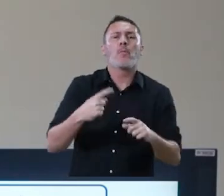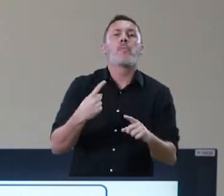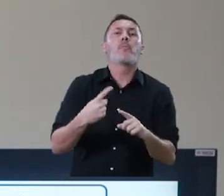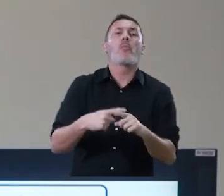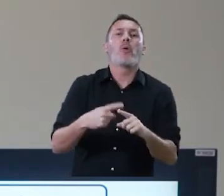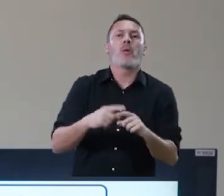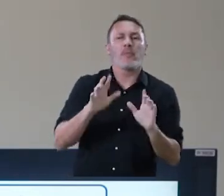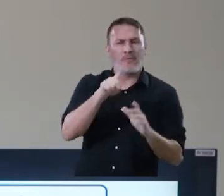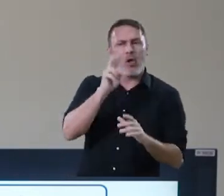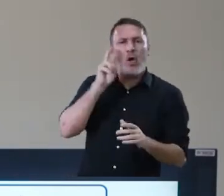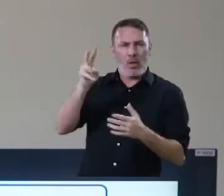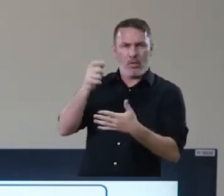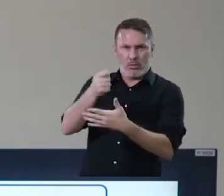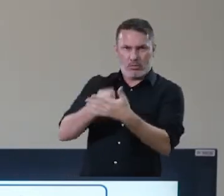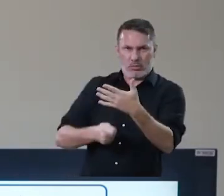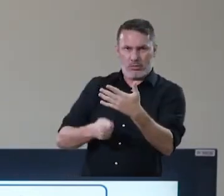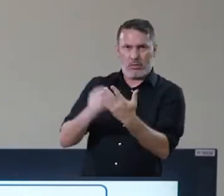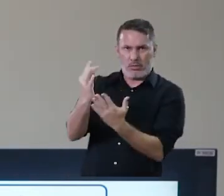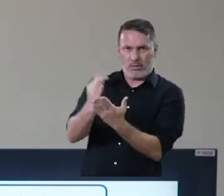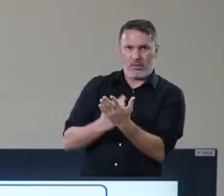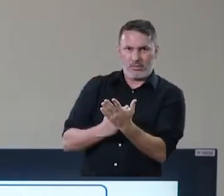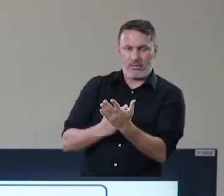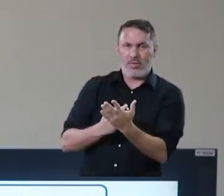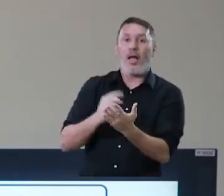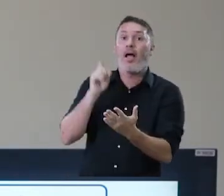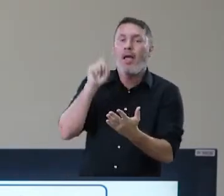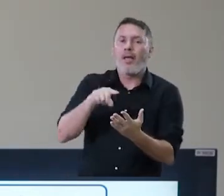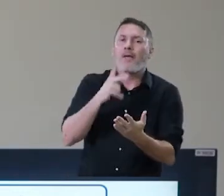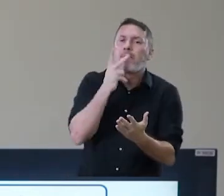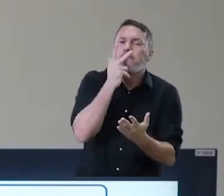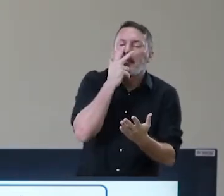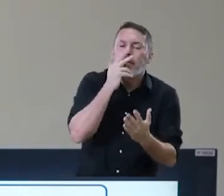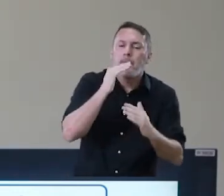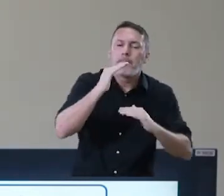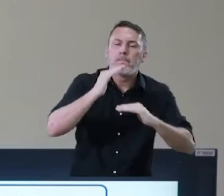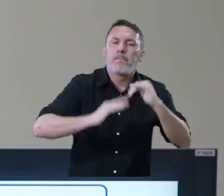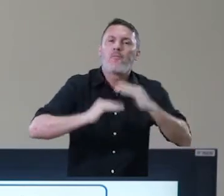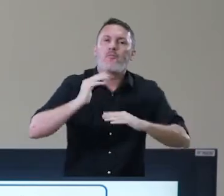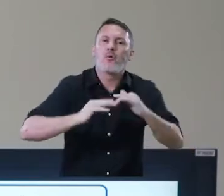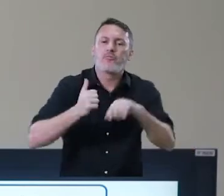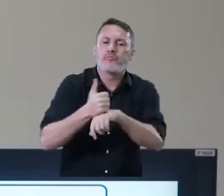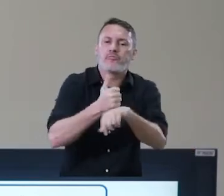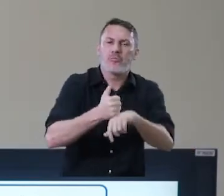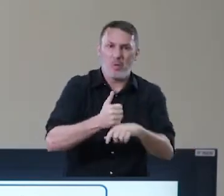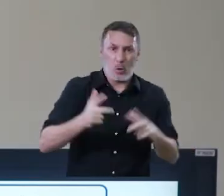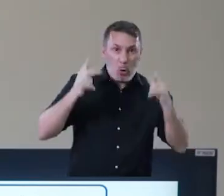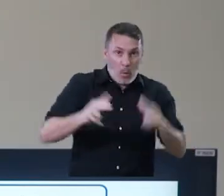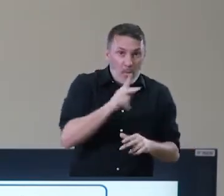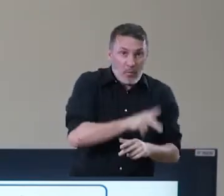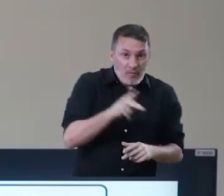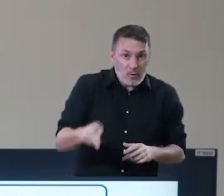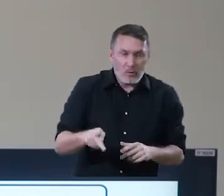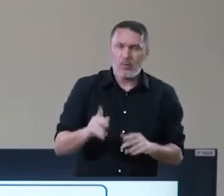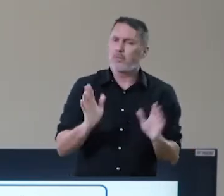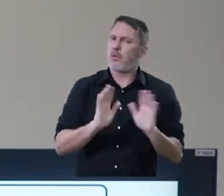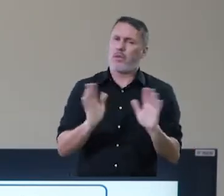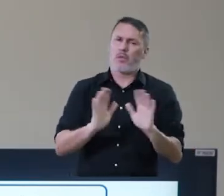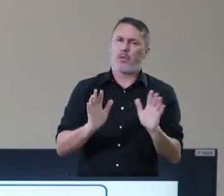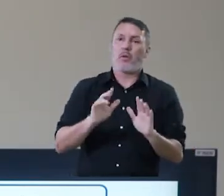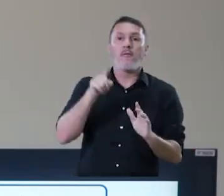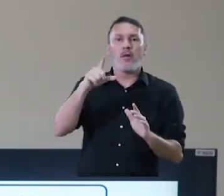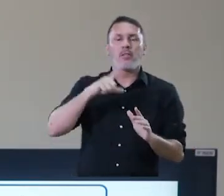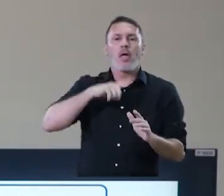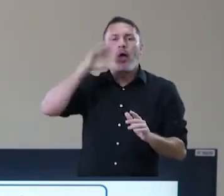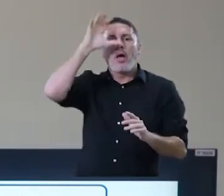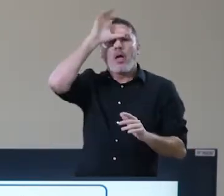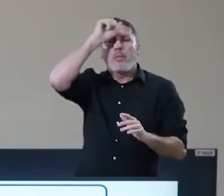quê? Dá uma olhada nos textos. Ele busca uma escrita profissional. Uma escrita profissional de professor? Não. Uma escrita